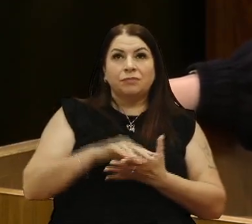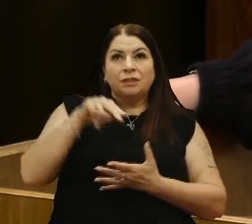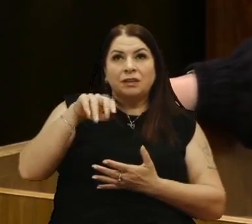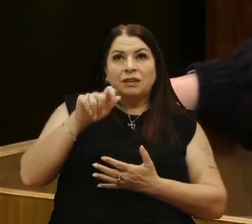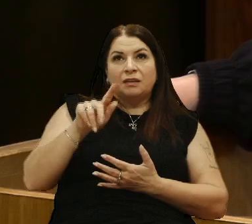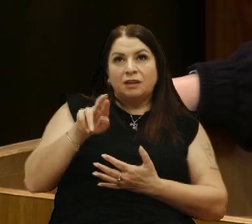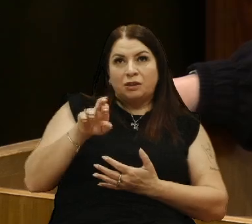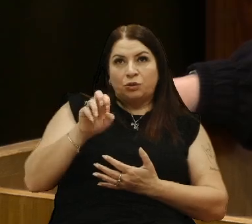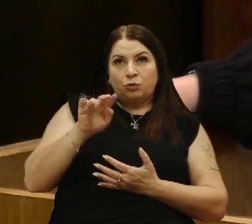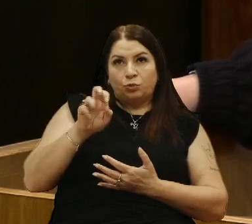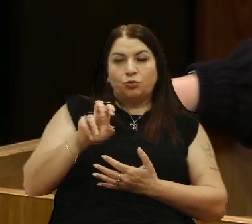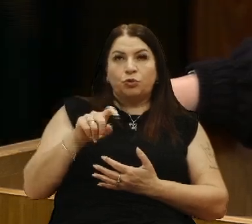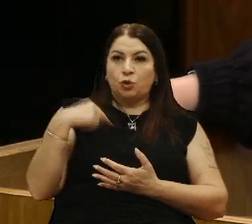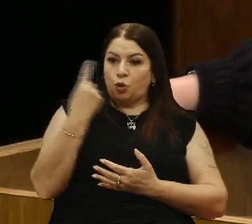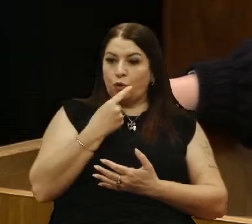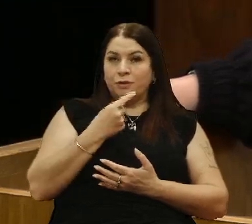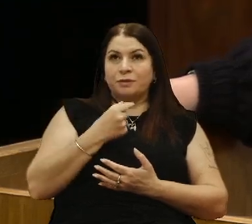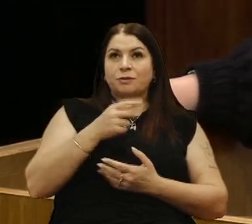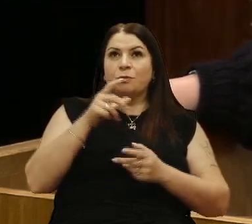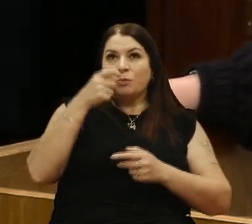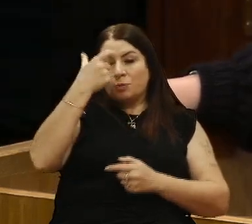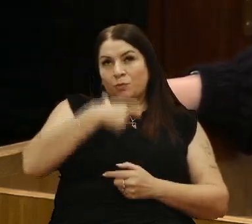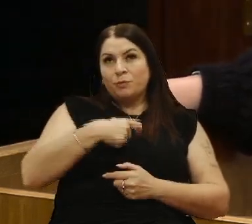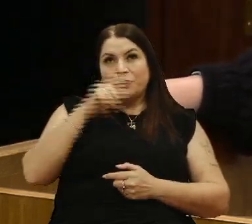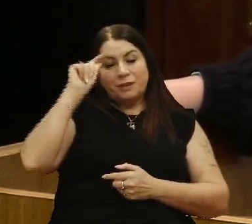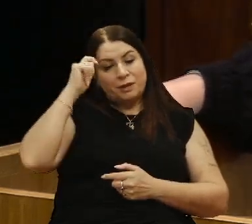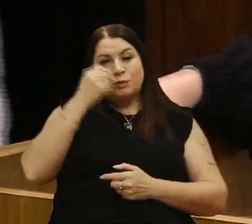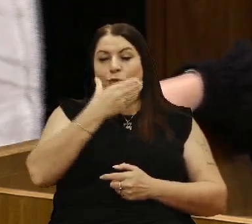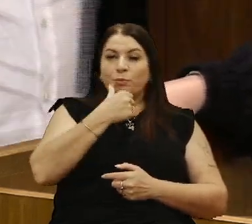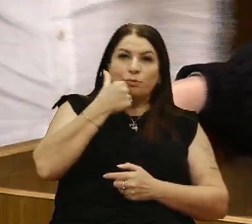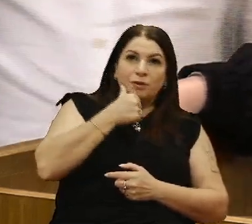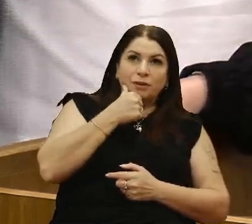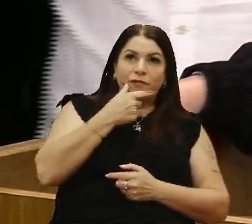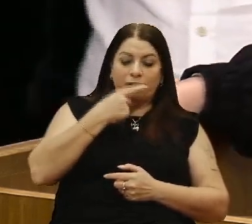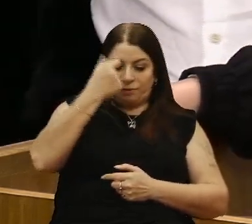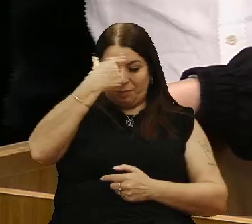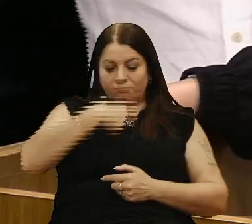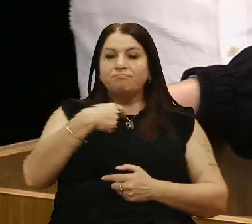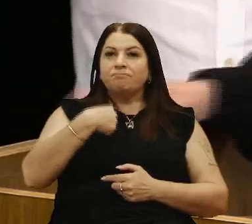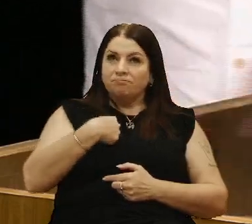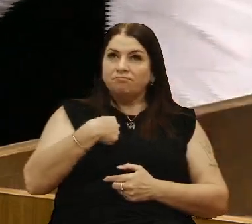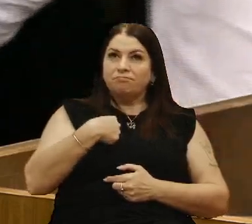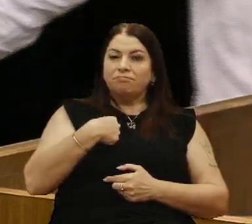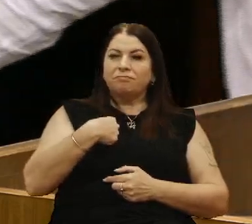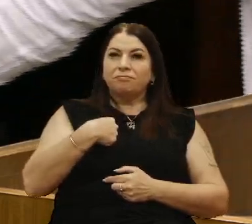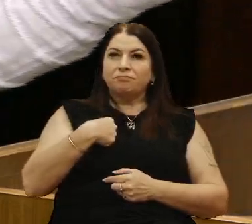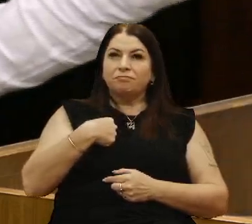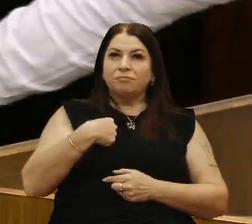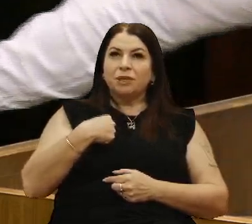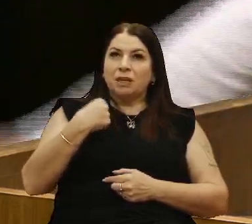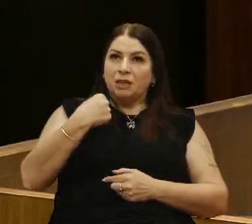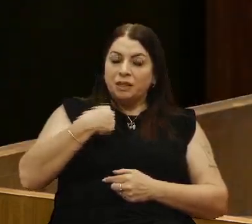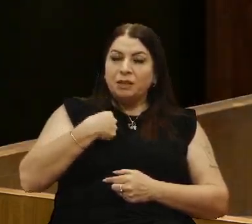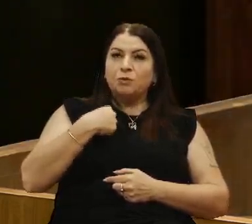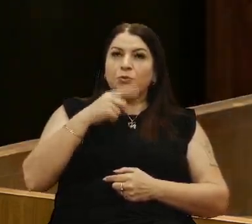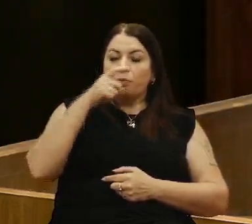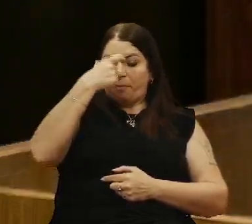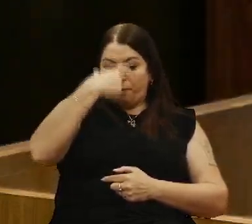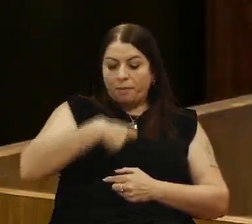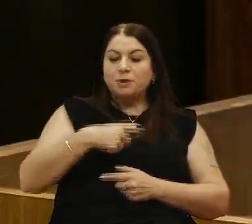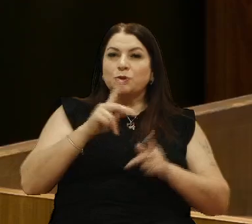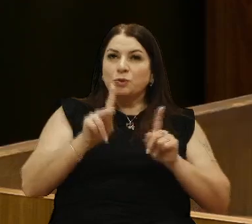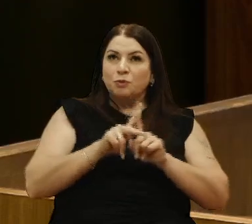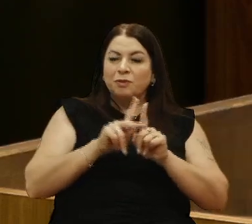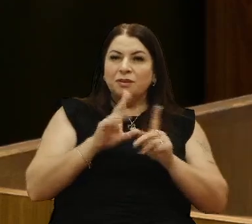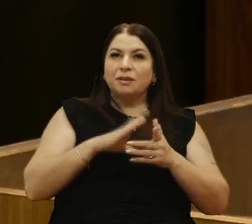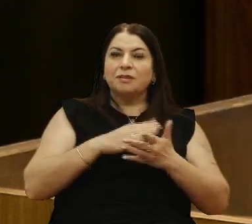o fato de sermos negros e negras, eu falo muito sobre mim, assim, sobre o que me constitui enquanto pessoa. Porque eu